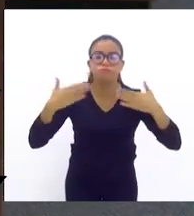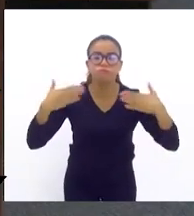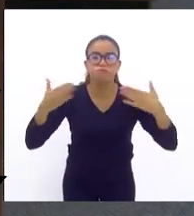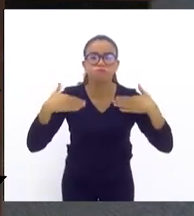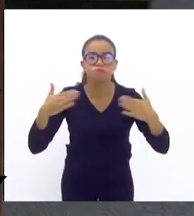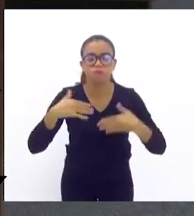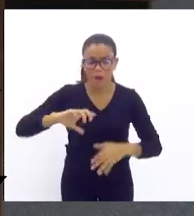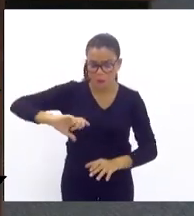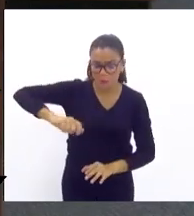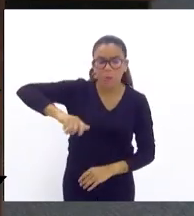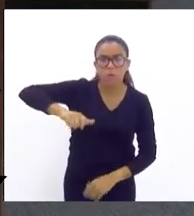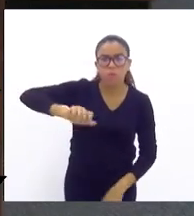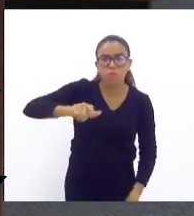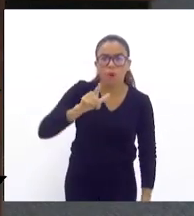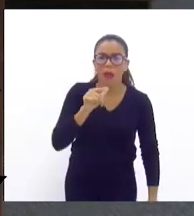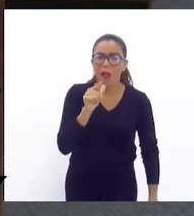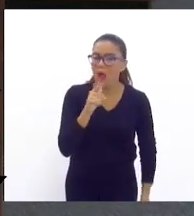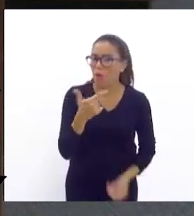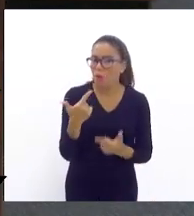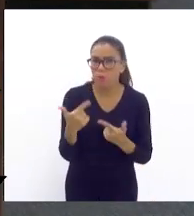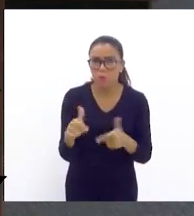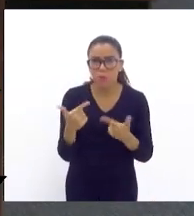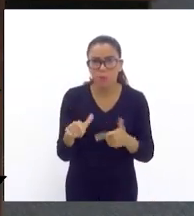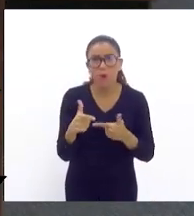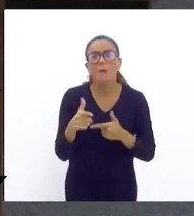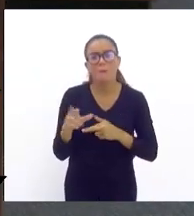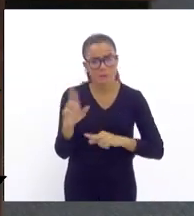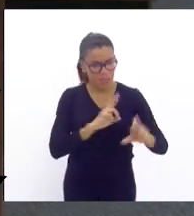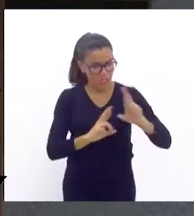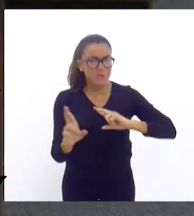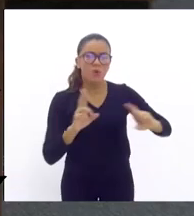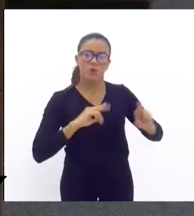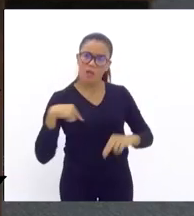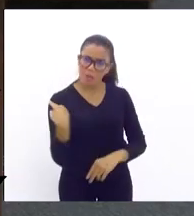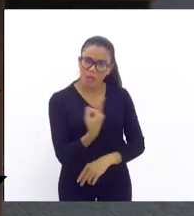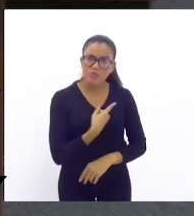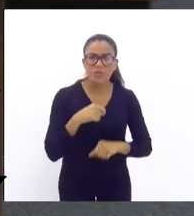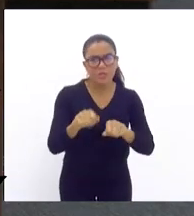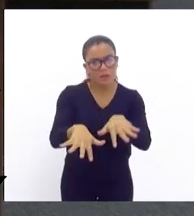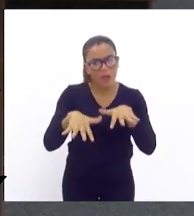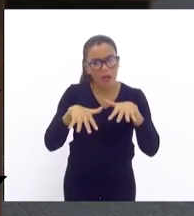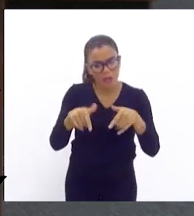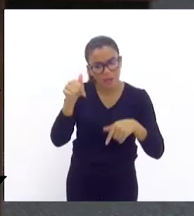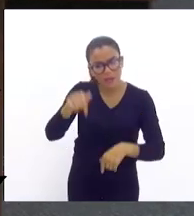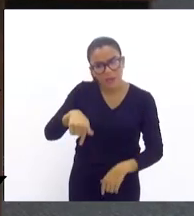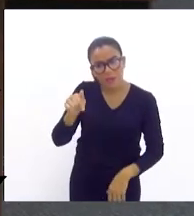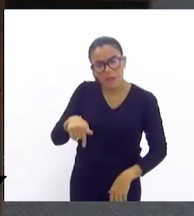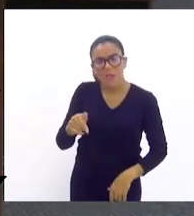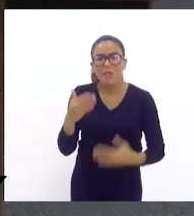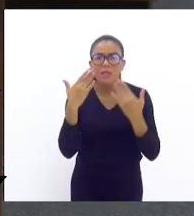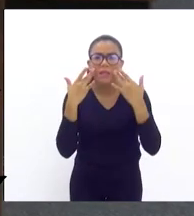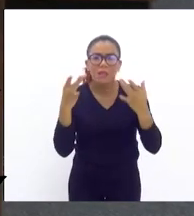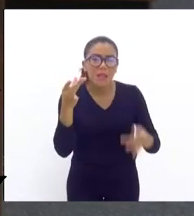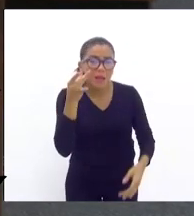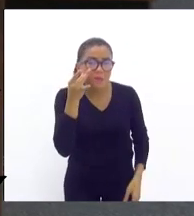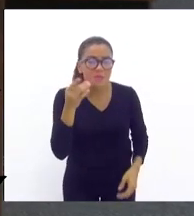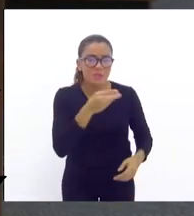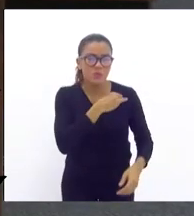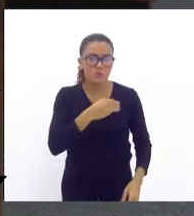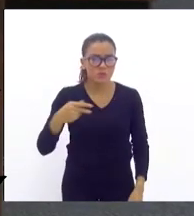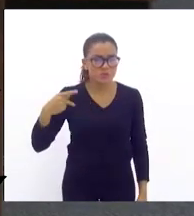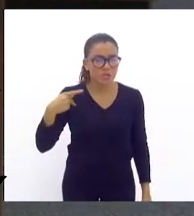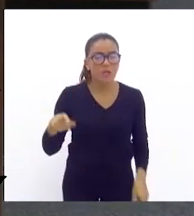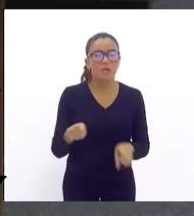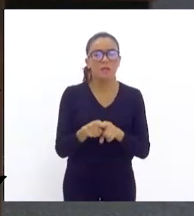terrível. Essa resposta precisa ser dada aqui para a gente, aqui na presença de vocês, na presença do Ministério Público, na presença